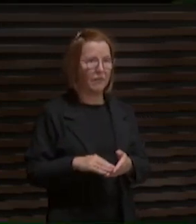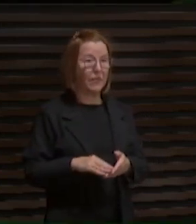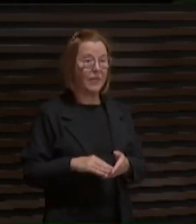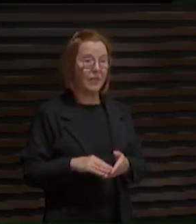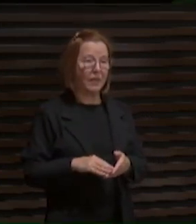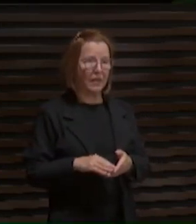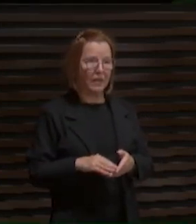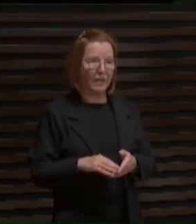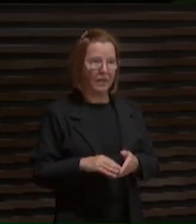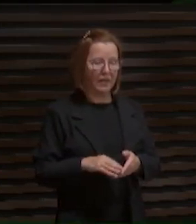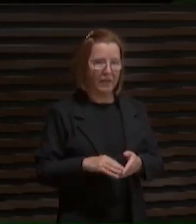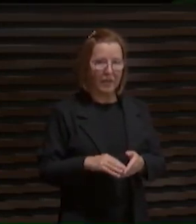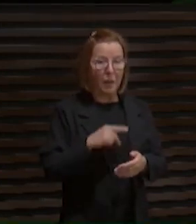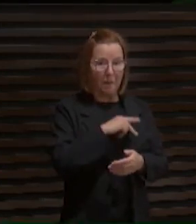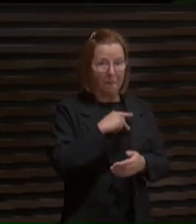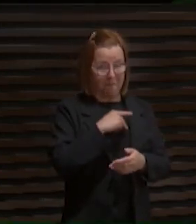esse o argumento de Paulo.